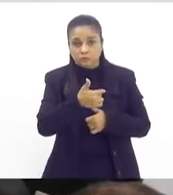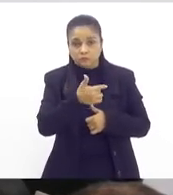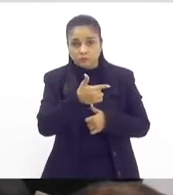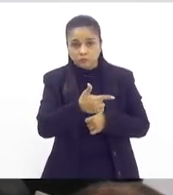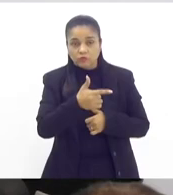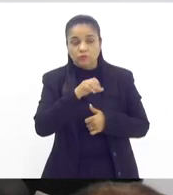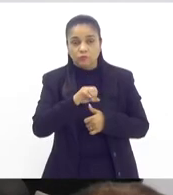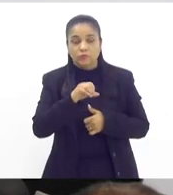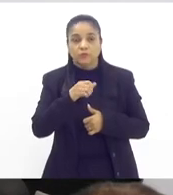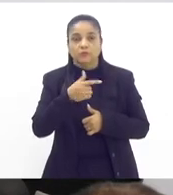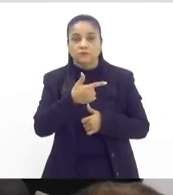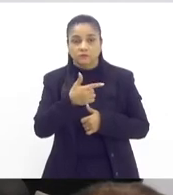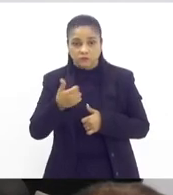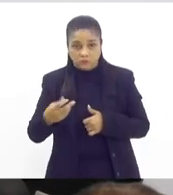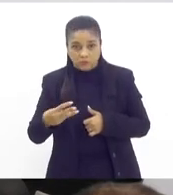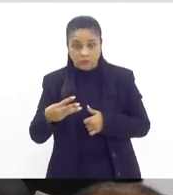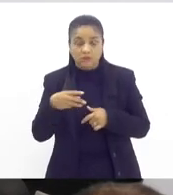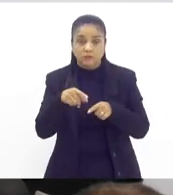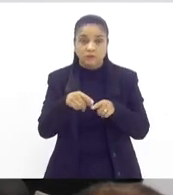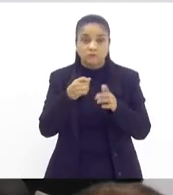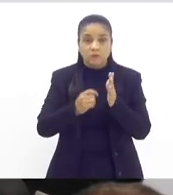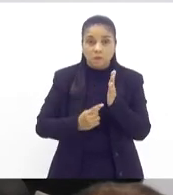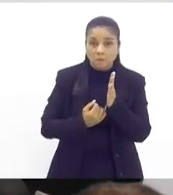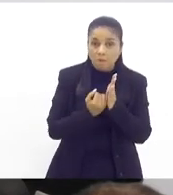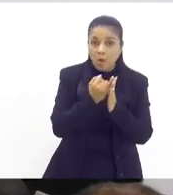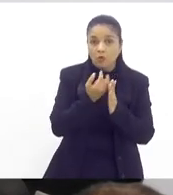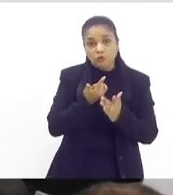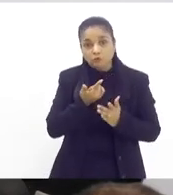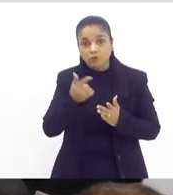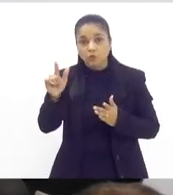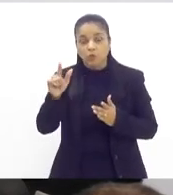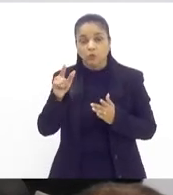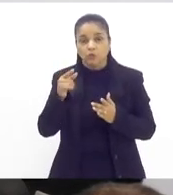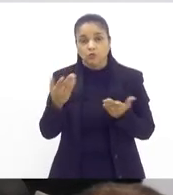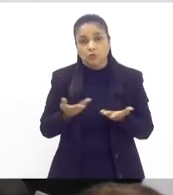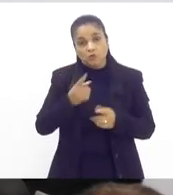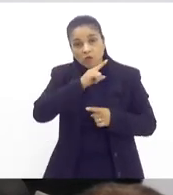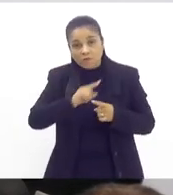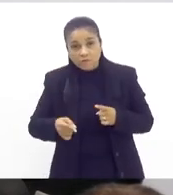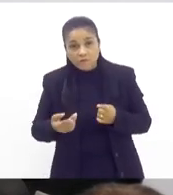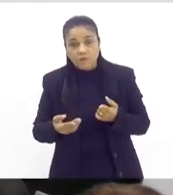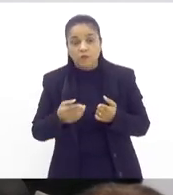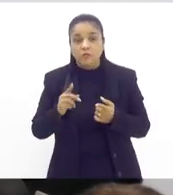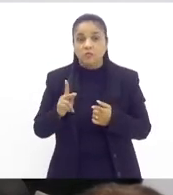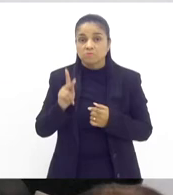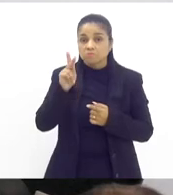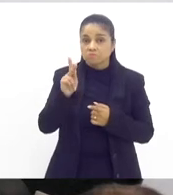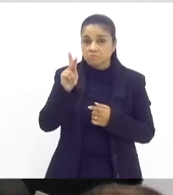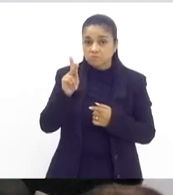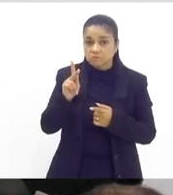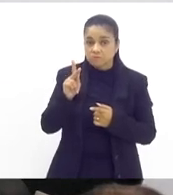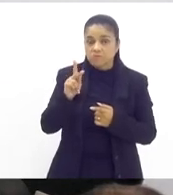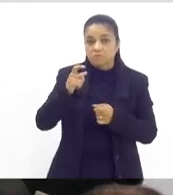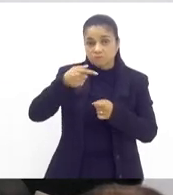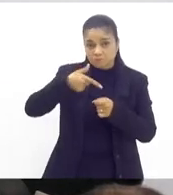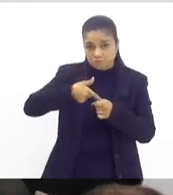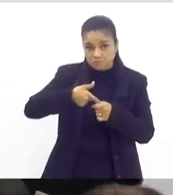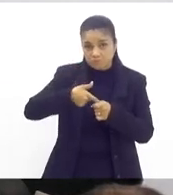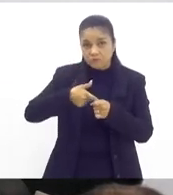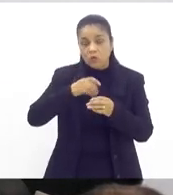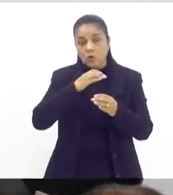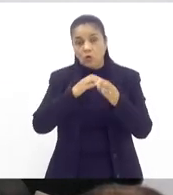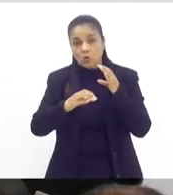de incidir outros impostos, que hoje é vedado, ou seja, combustível, telecomunicações